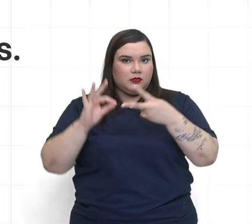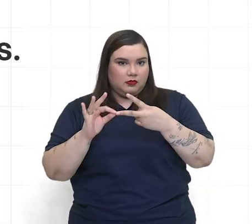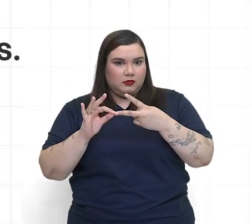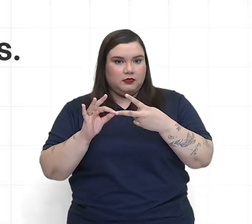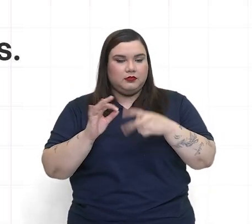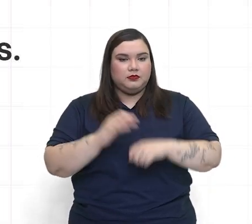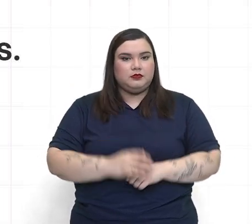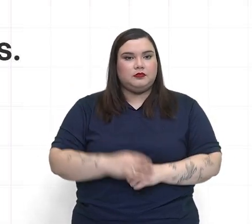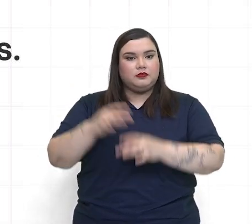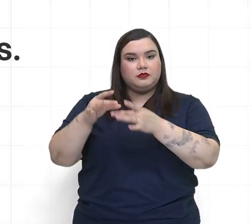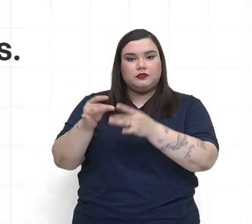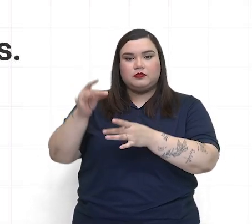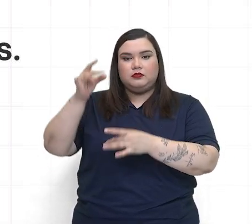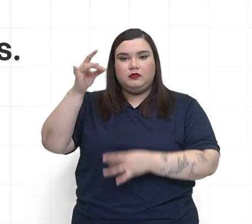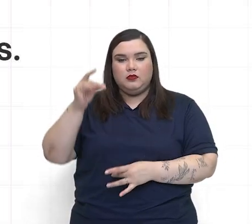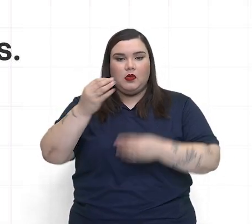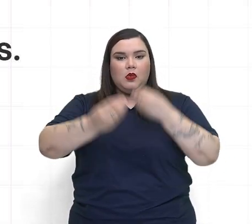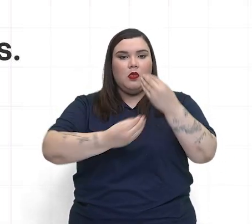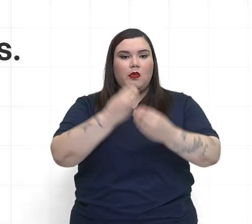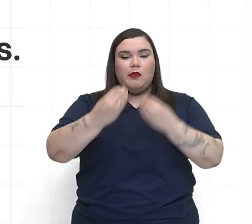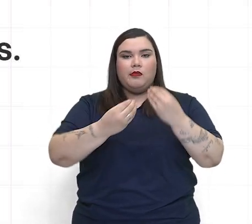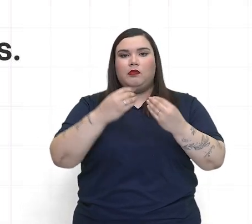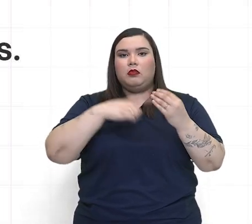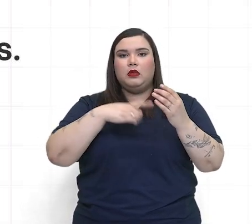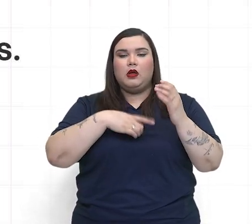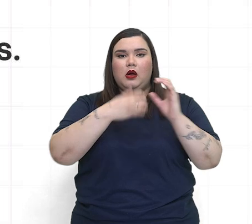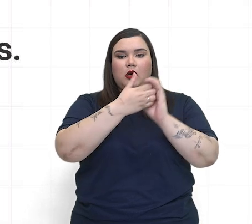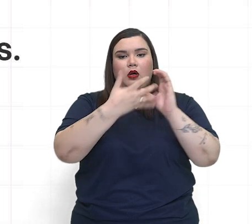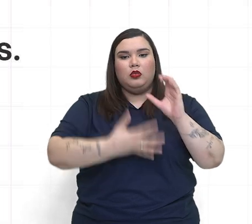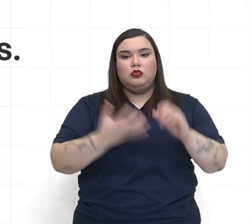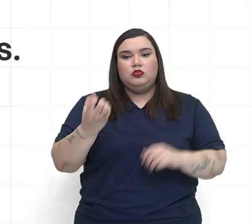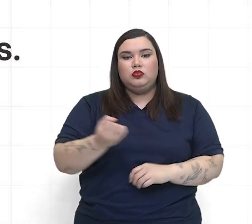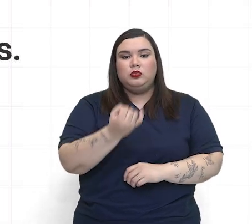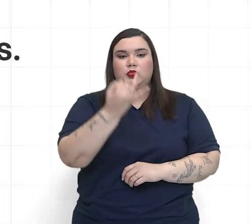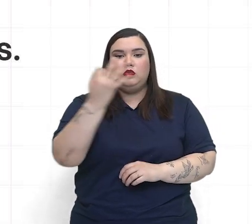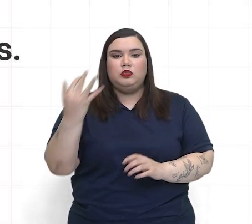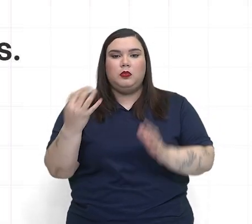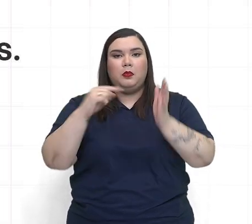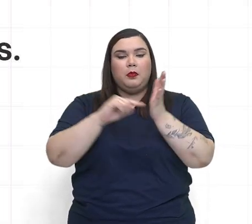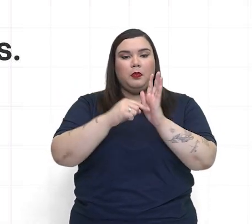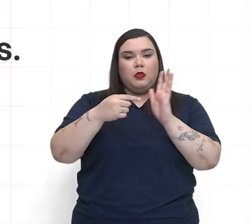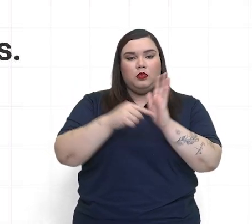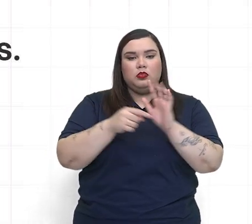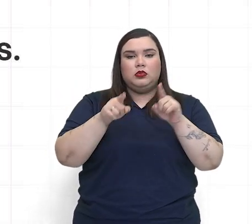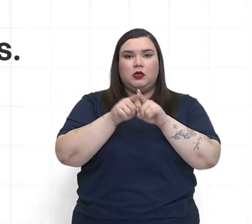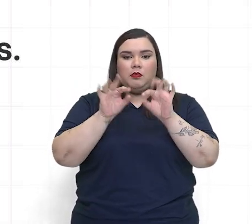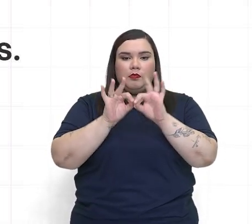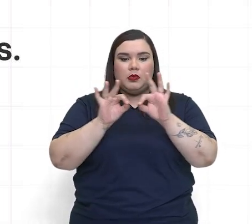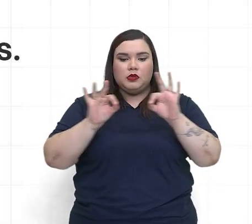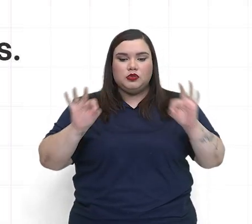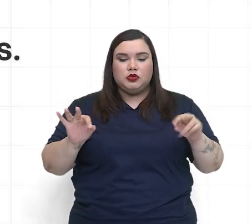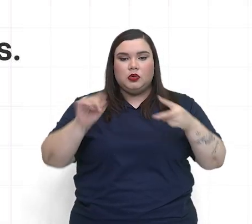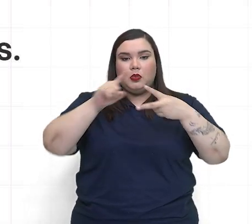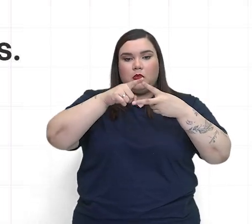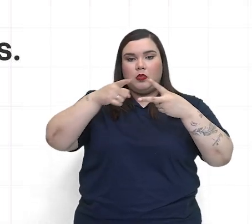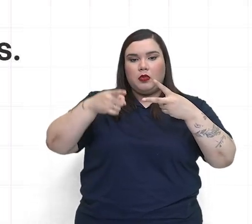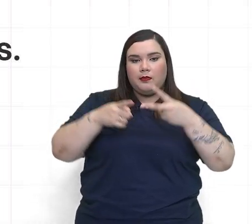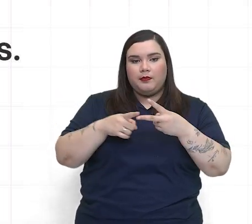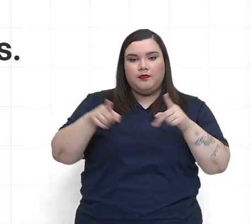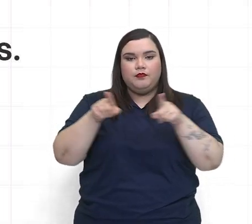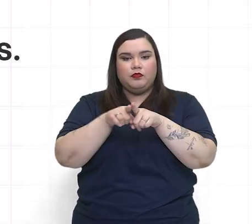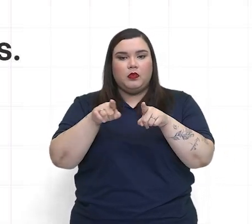polígonos, detalhamento, classificação quanto ao número de vértices, as medidas de lados e ângulos e